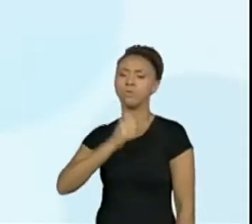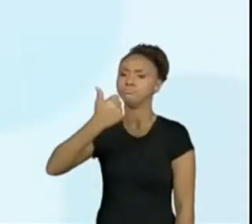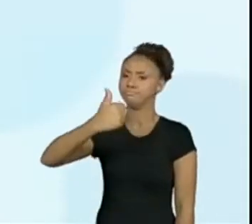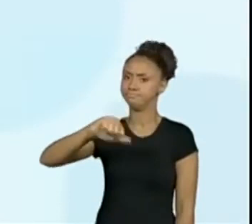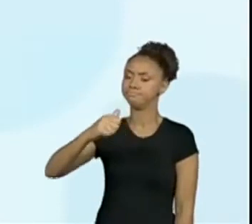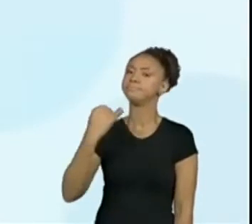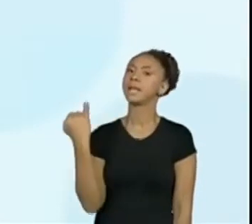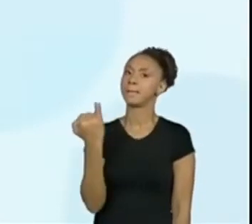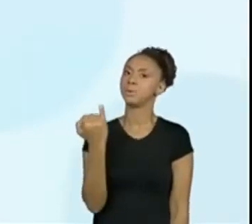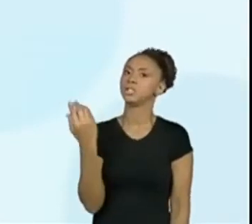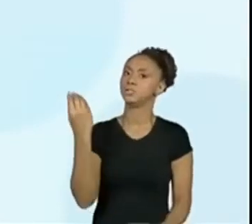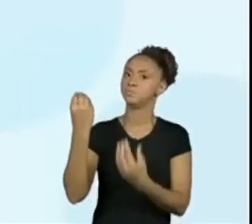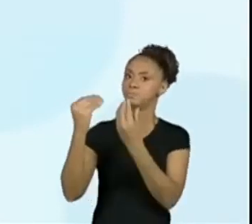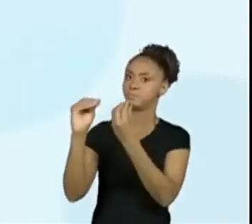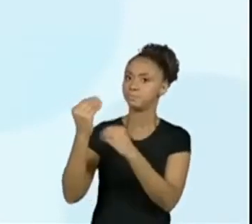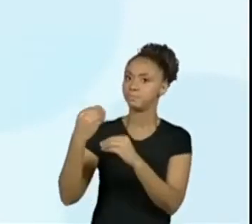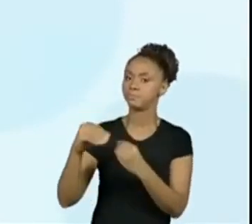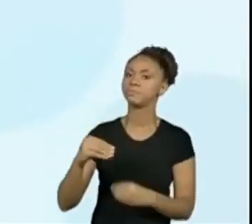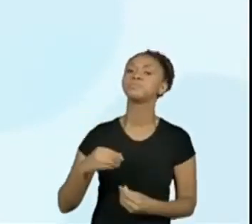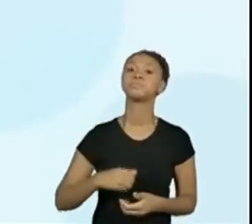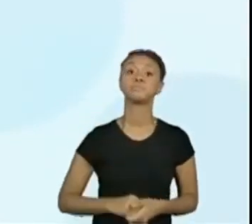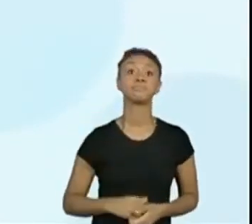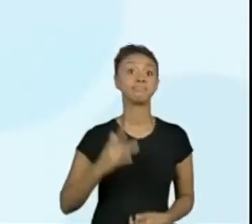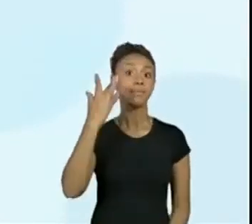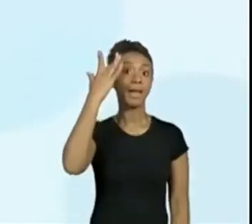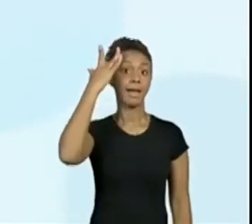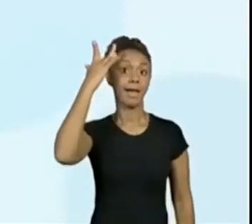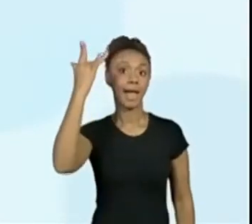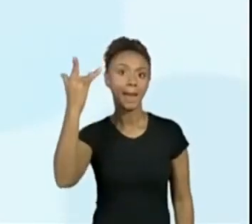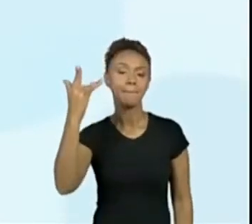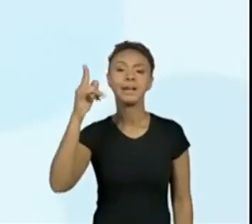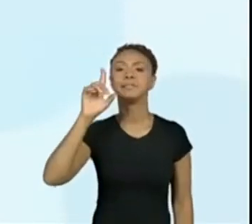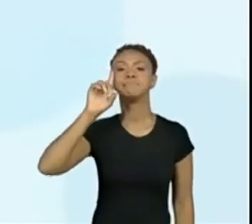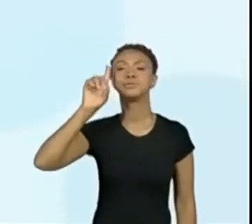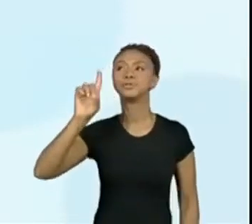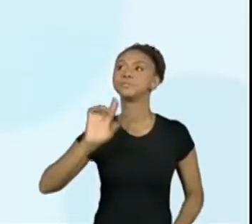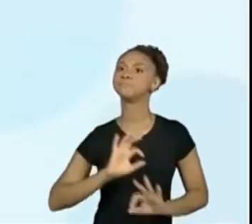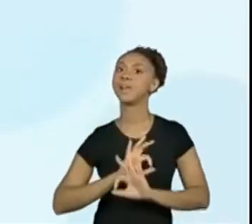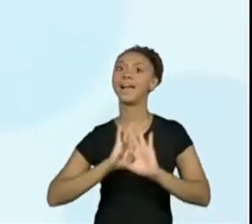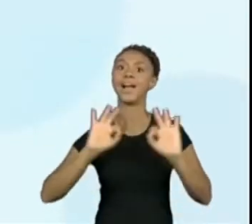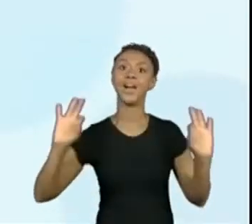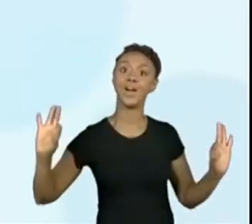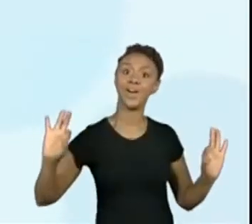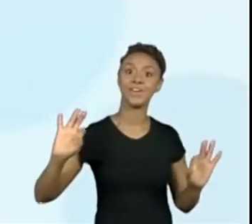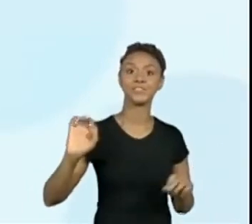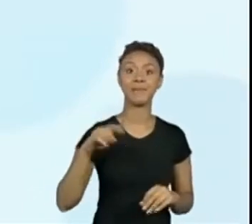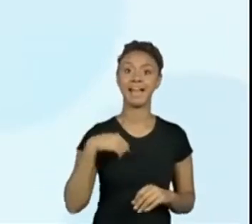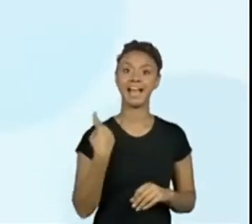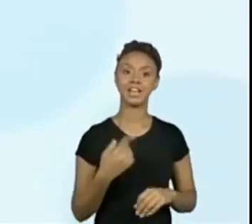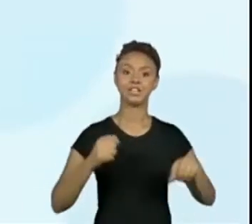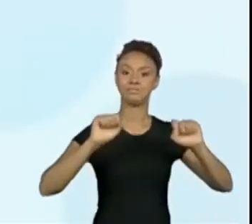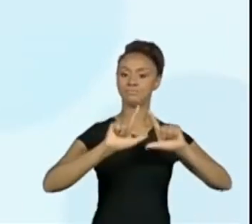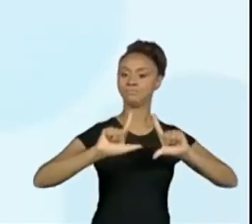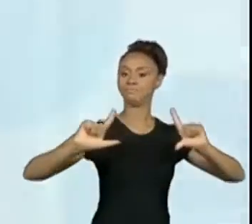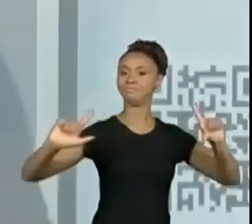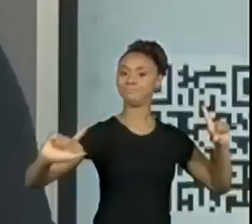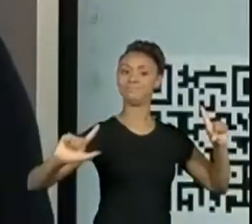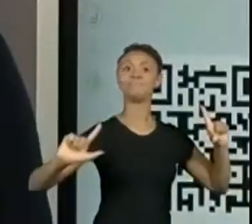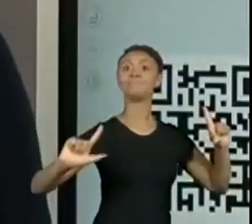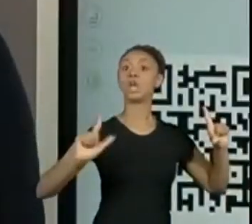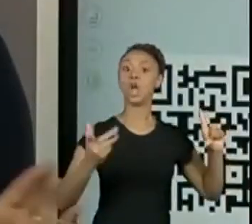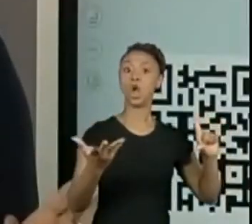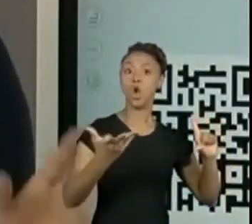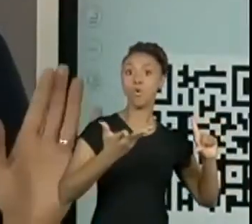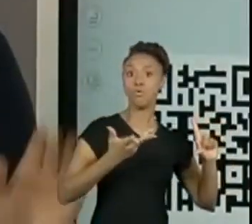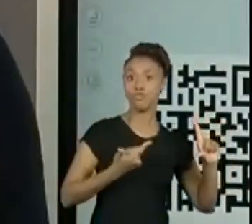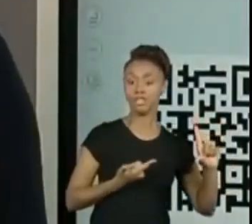muito, muito importante. A gente amanhã vai ter um grande dia, porque a gente vai escrever um cartaz convite e, além disso,